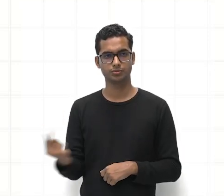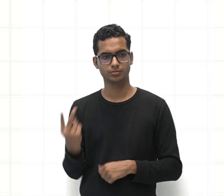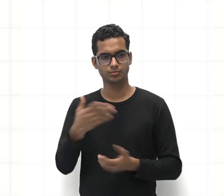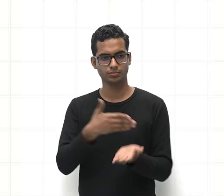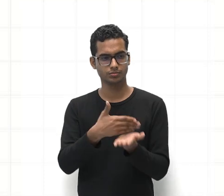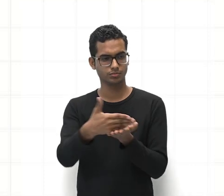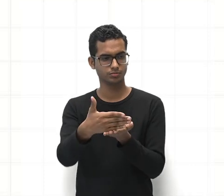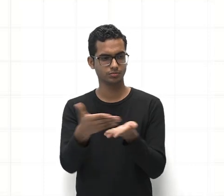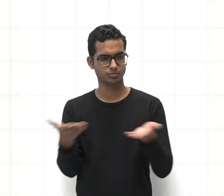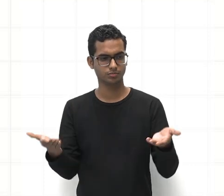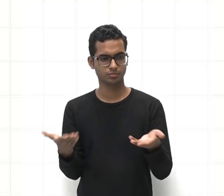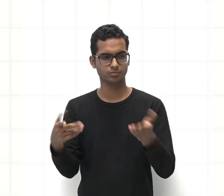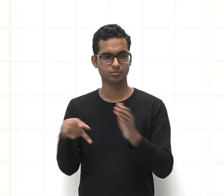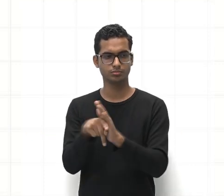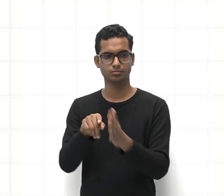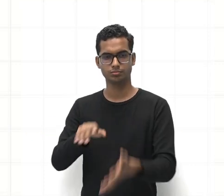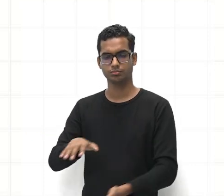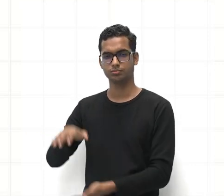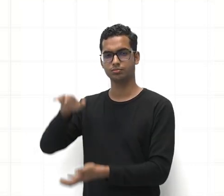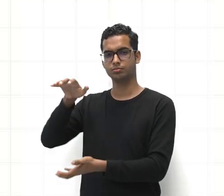de 13 quilos, é esse daqui, R$